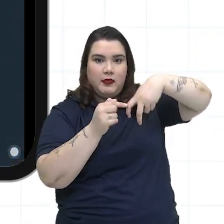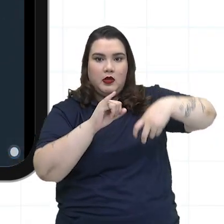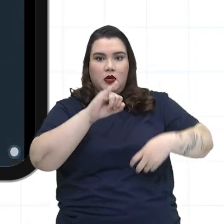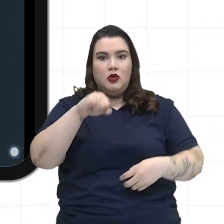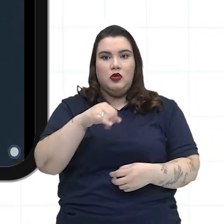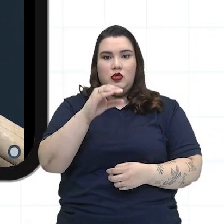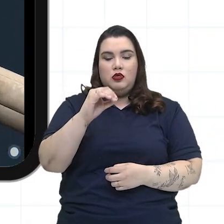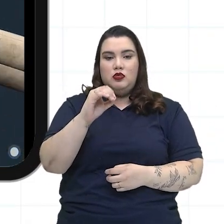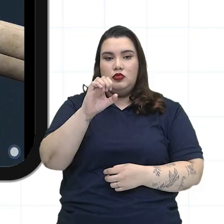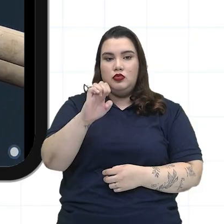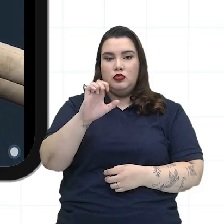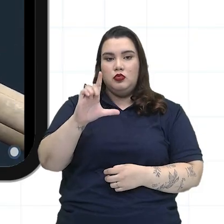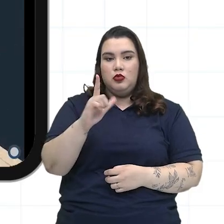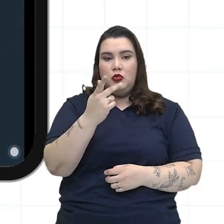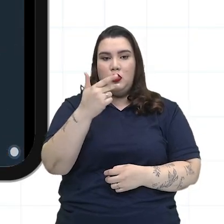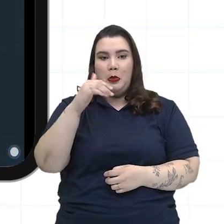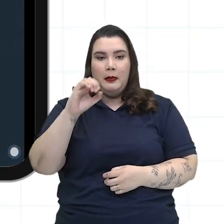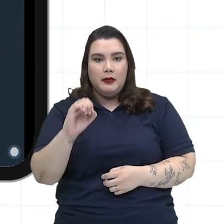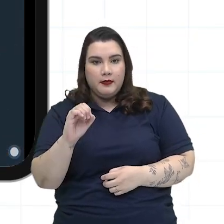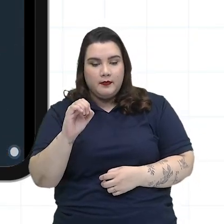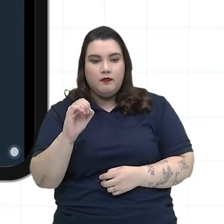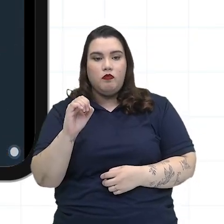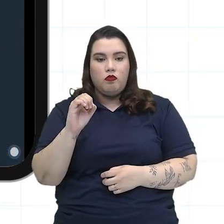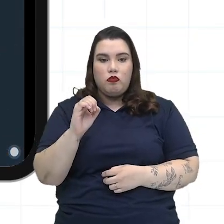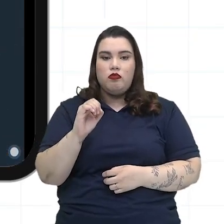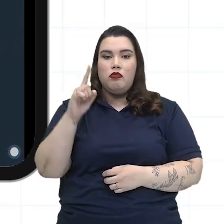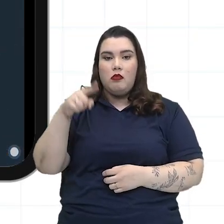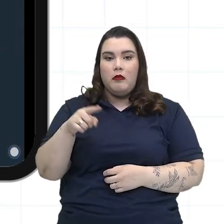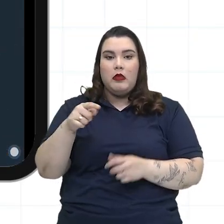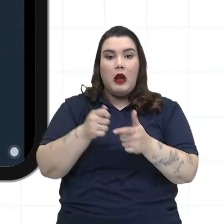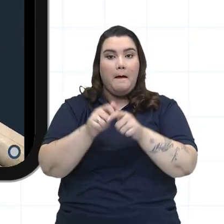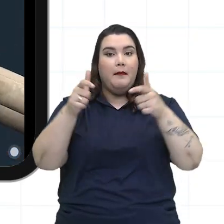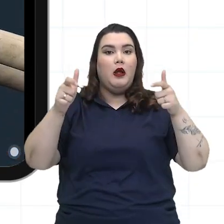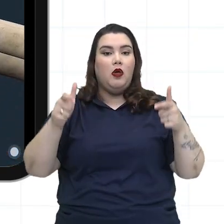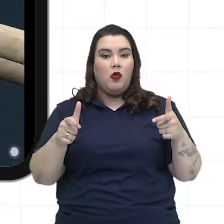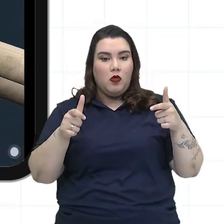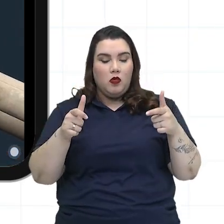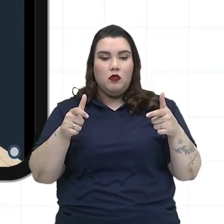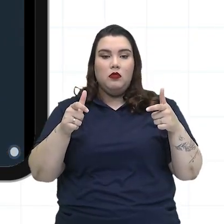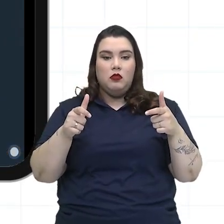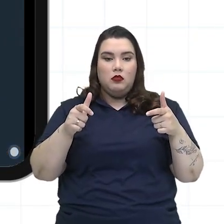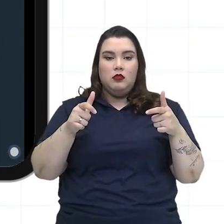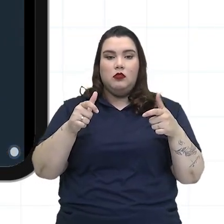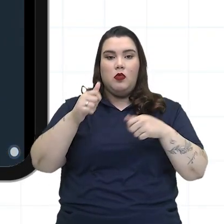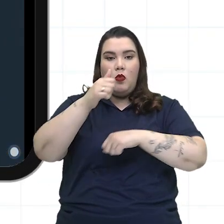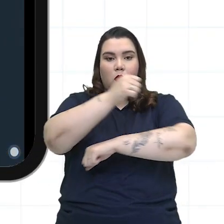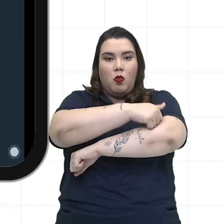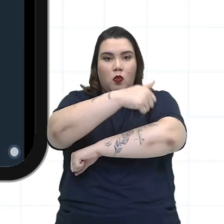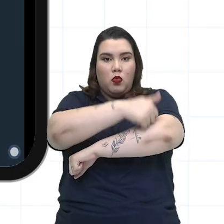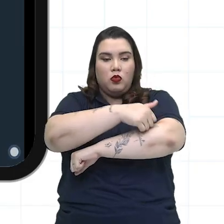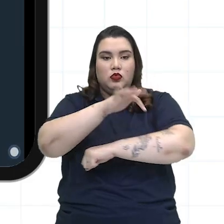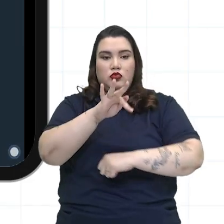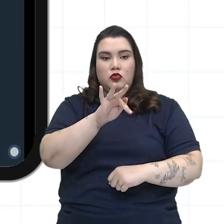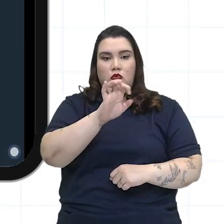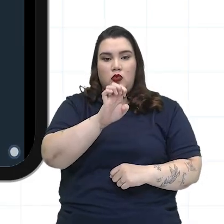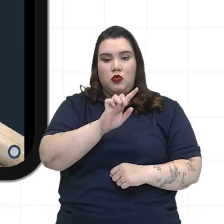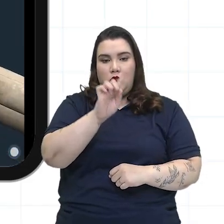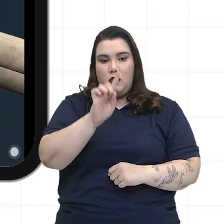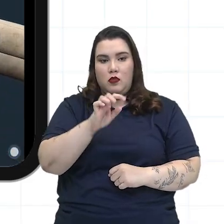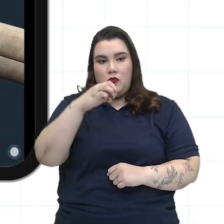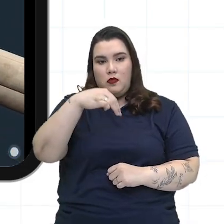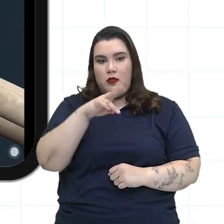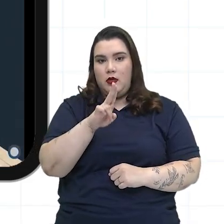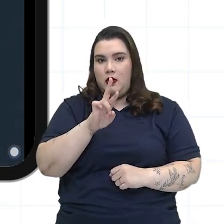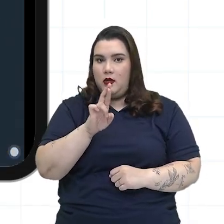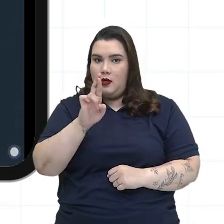né? A nossa maior articulação entre o osso fêmur, né, que é o nosso